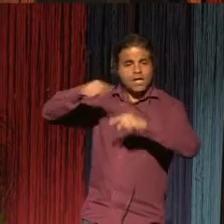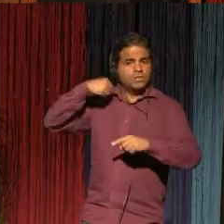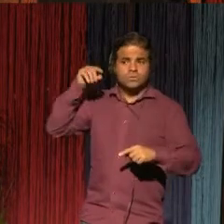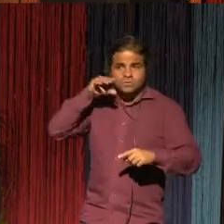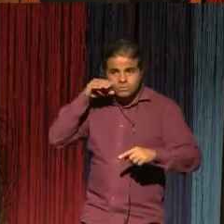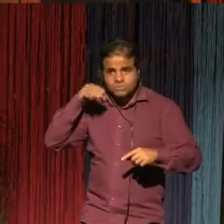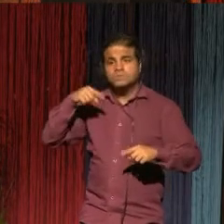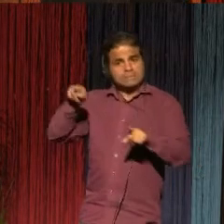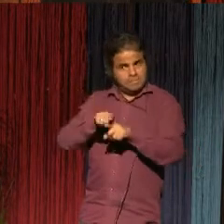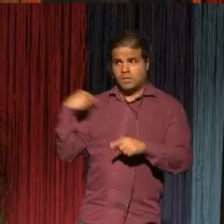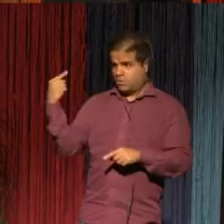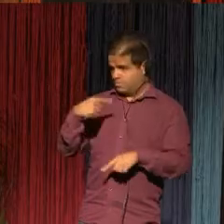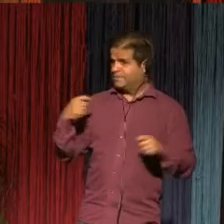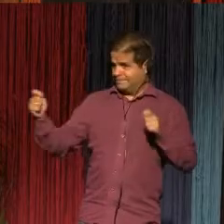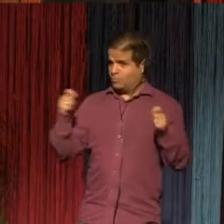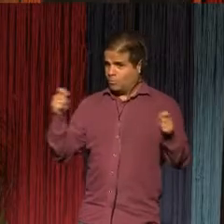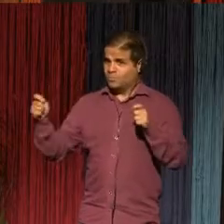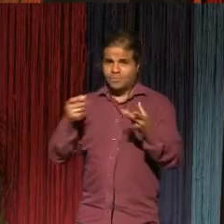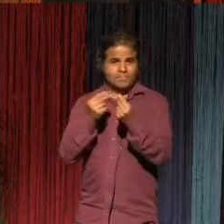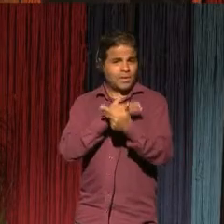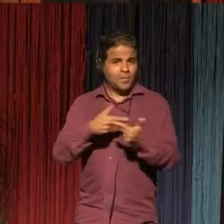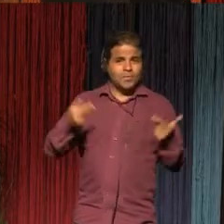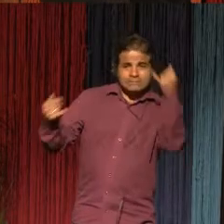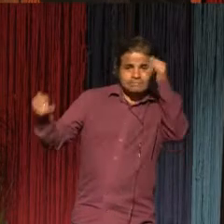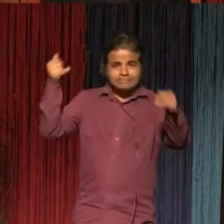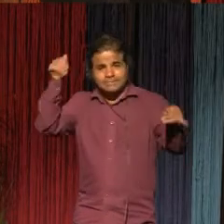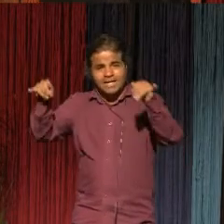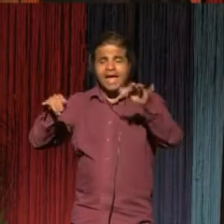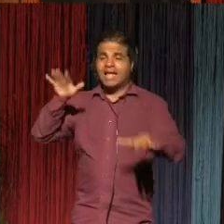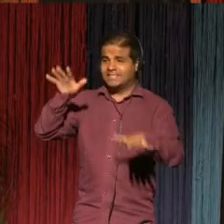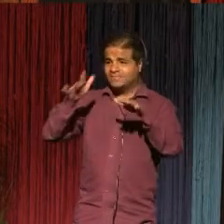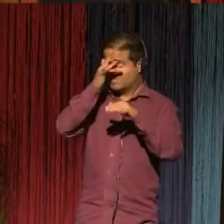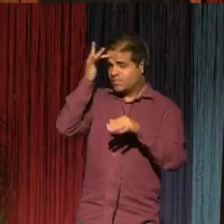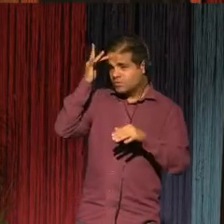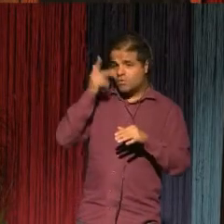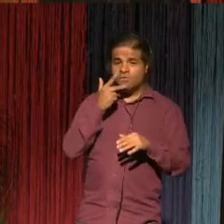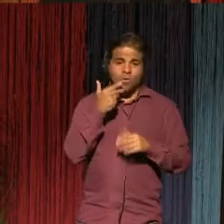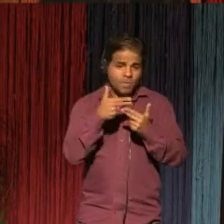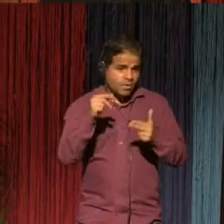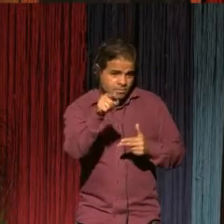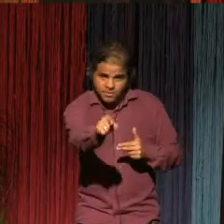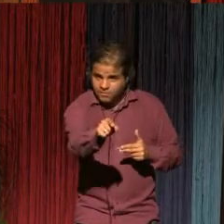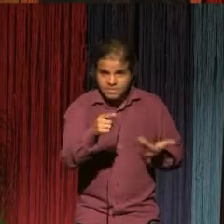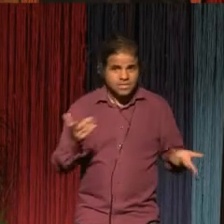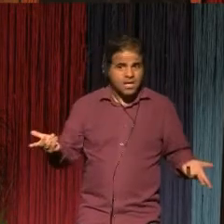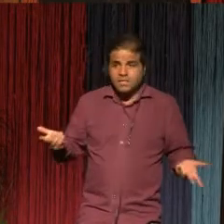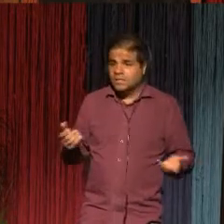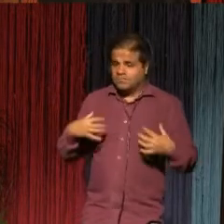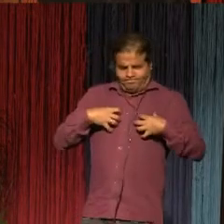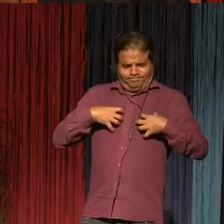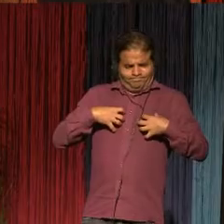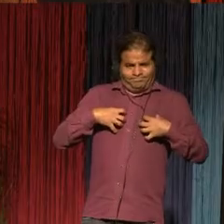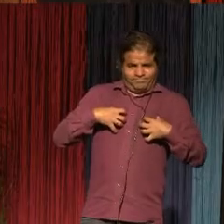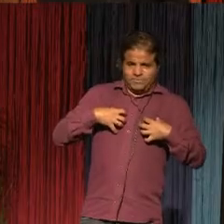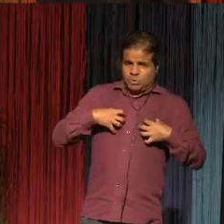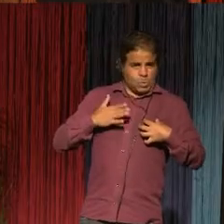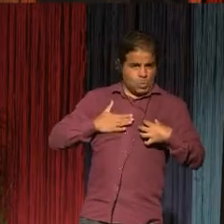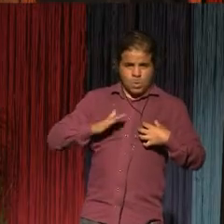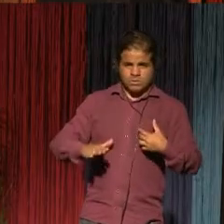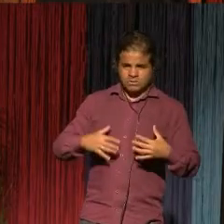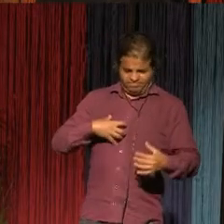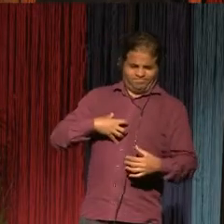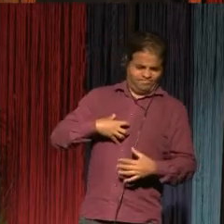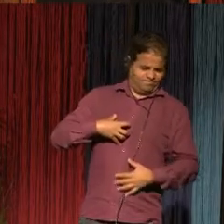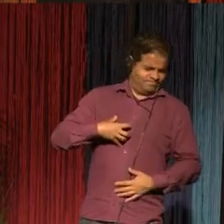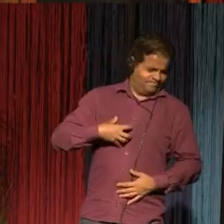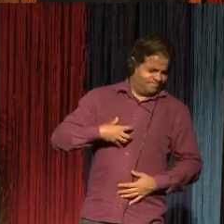precisa de autocontrole para tanta coisa. Talvez alguém tenha falado alguma coisa que tenha ferido o seu sentimento. Sua